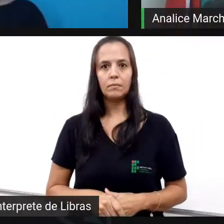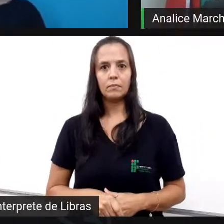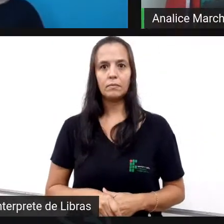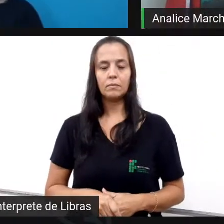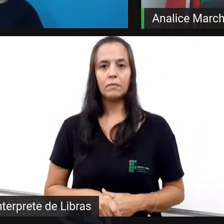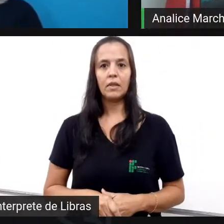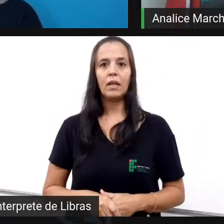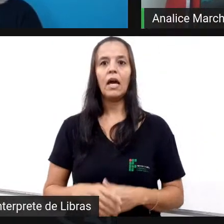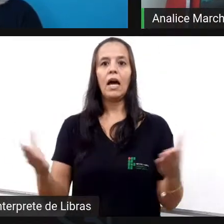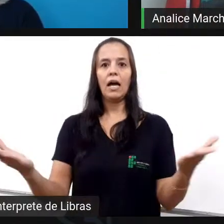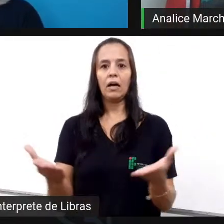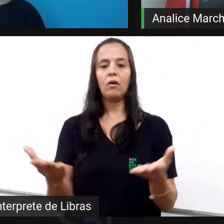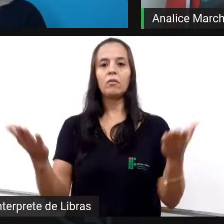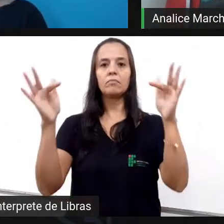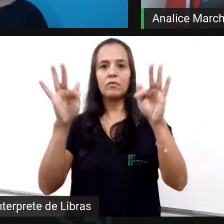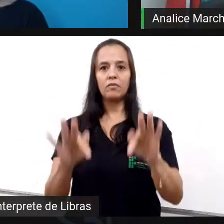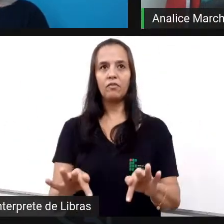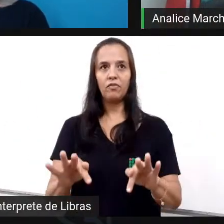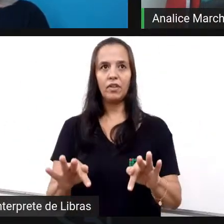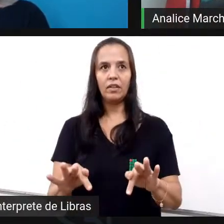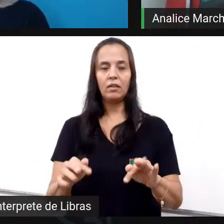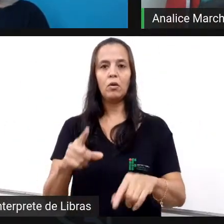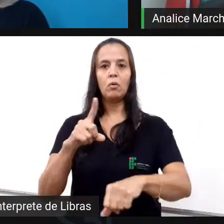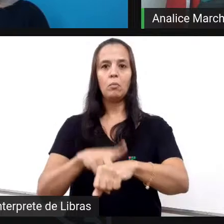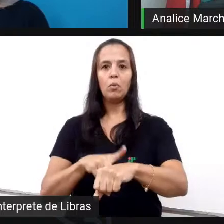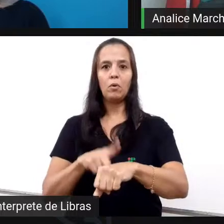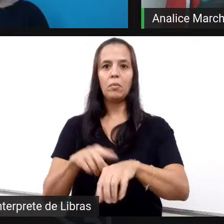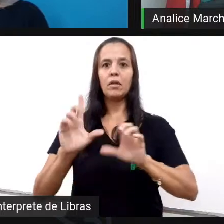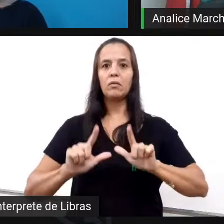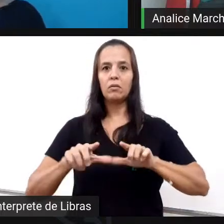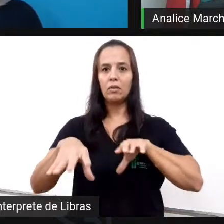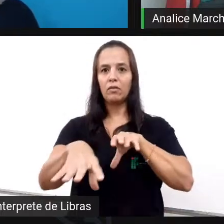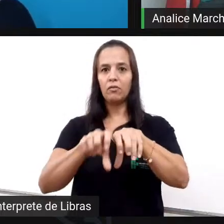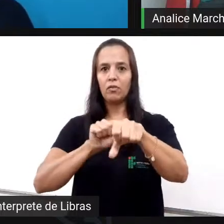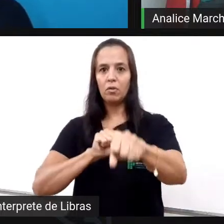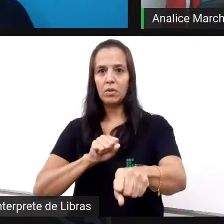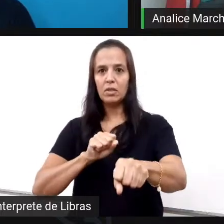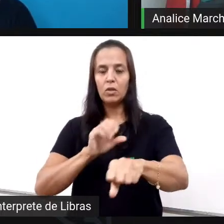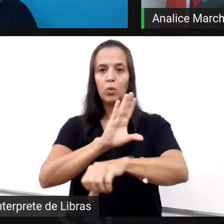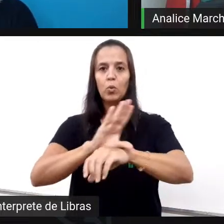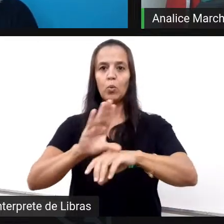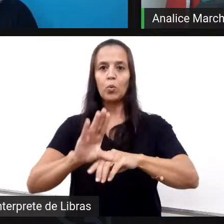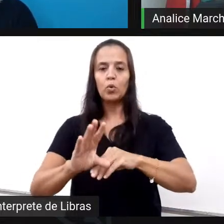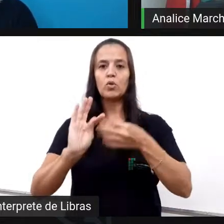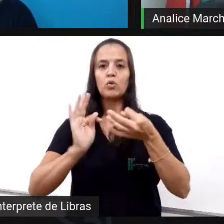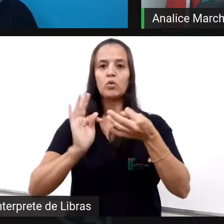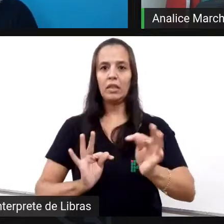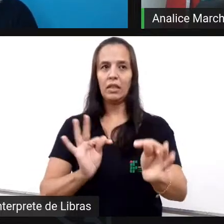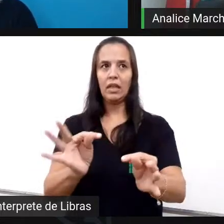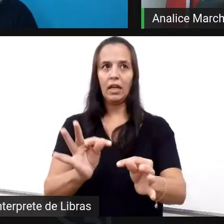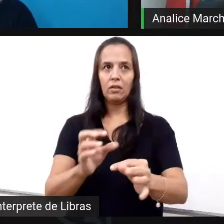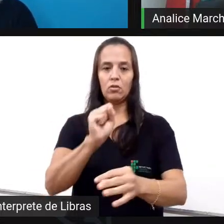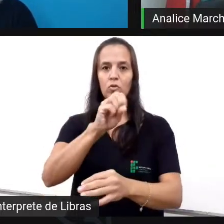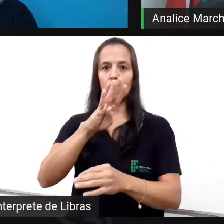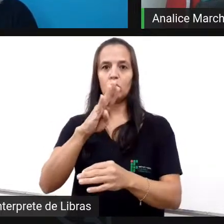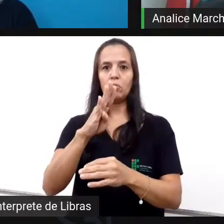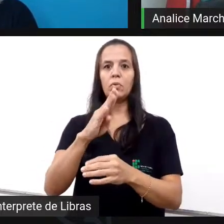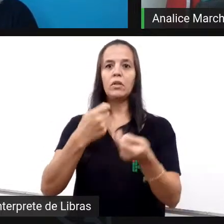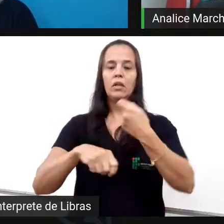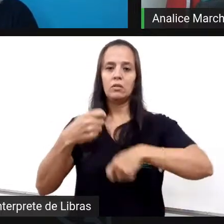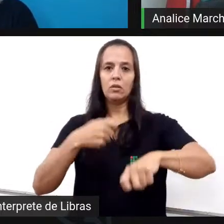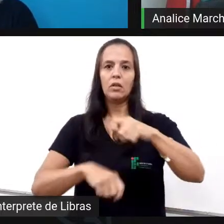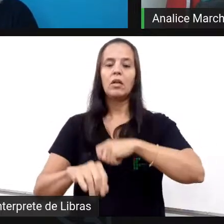Declaro encerrada a sessão solene de diplomação do curso técnico subsequente em administração do